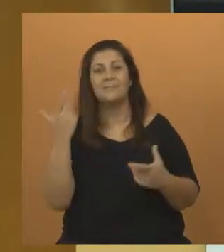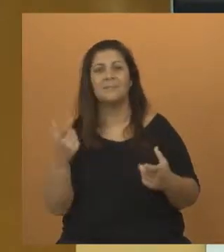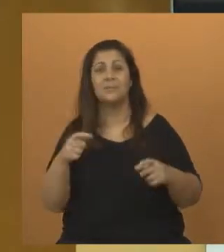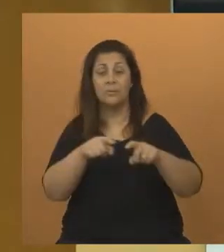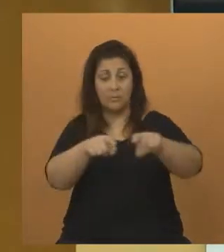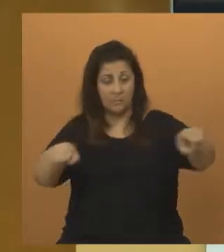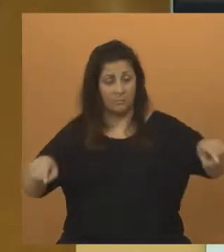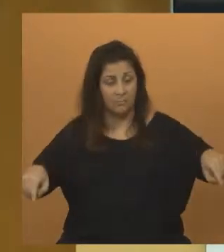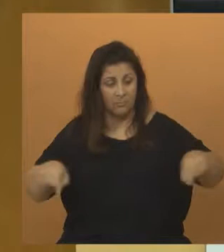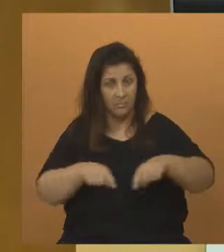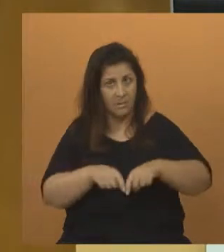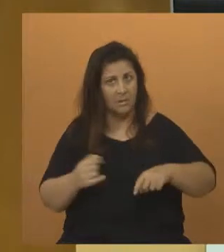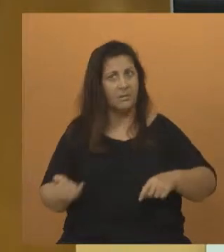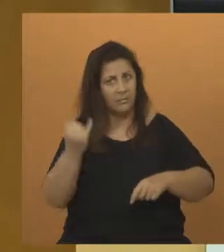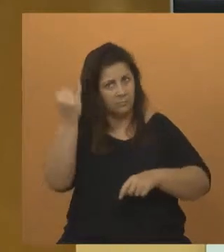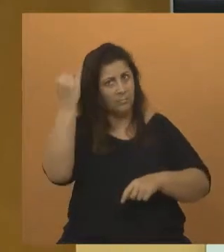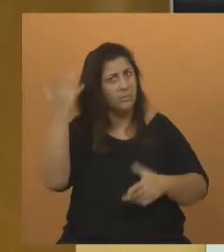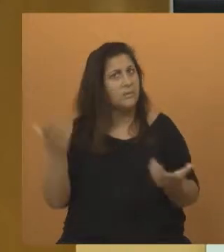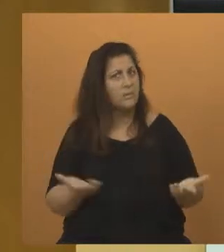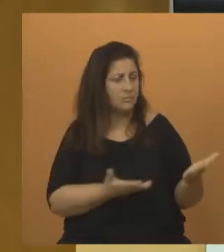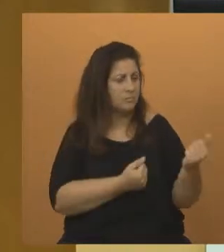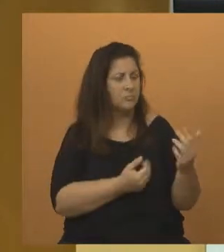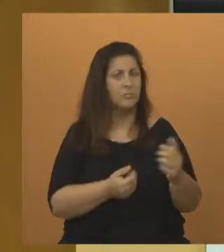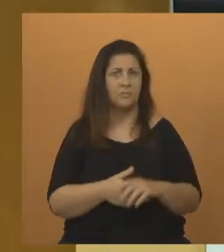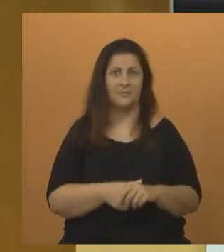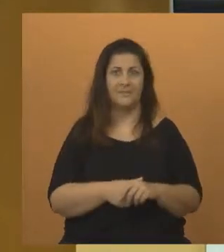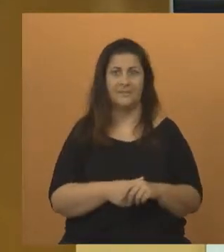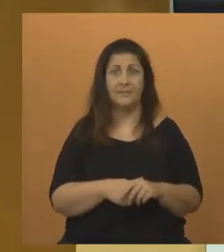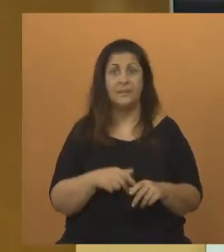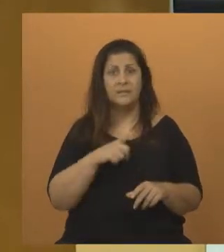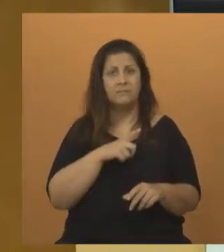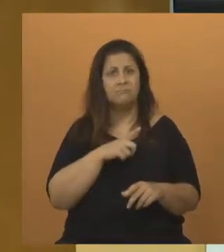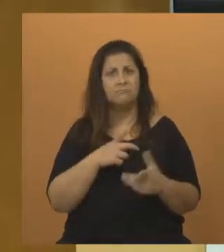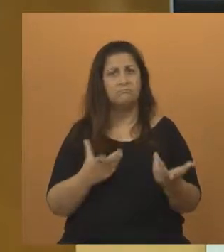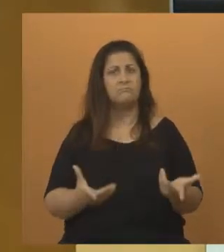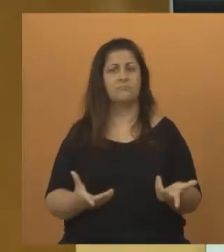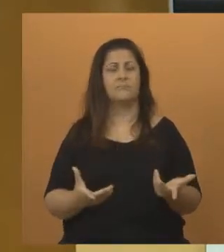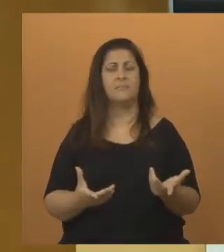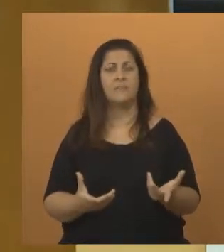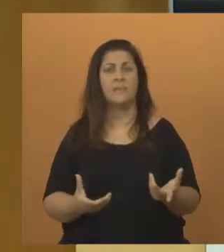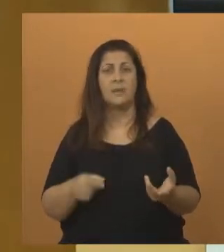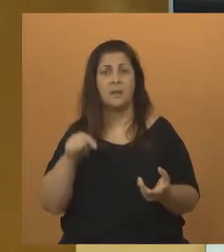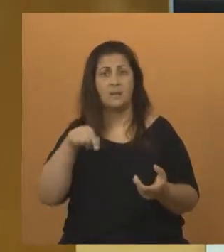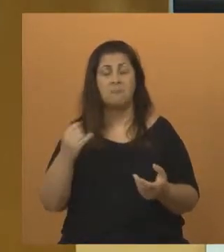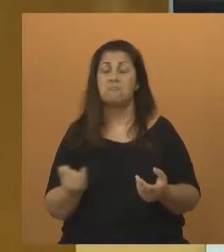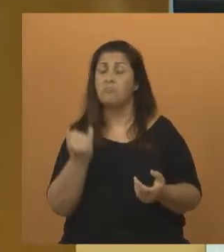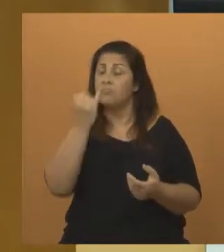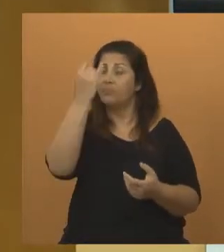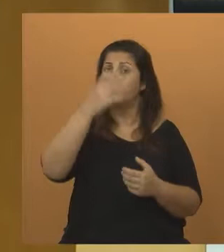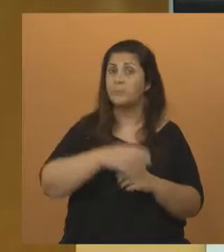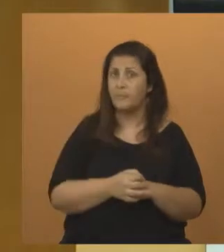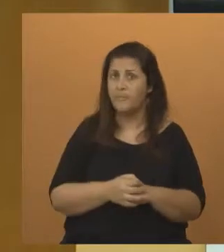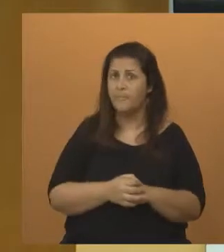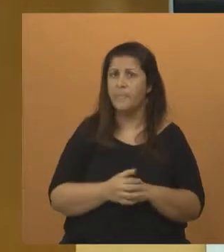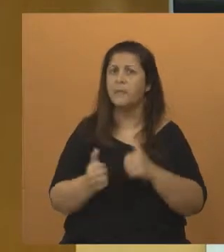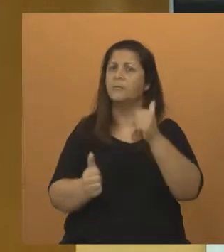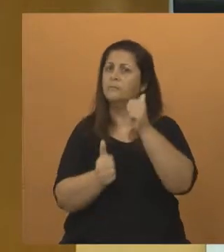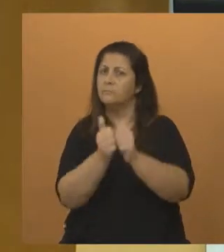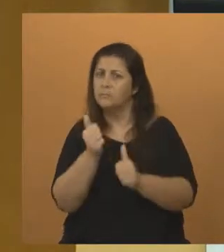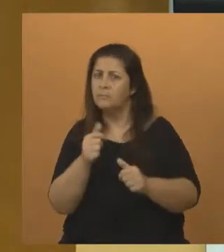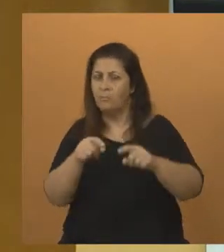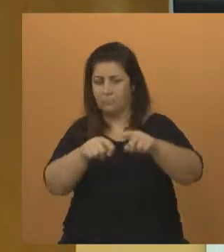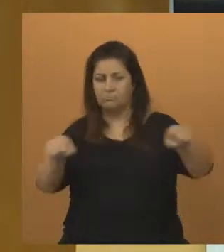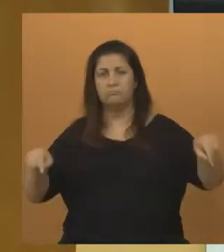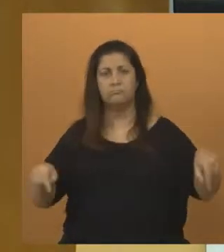cumprem uma função importante para o jovem. Nós temos uma vocação extremamente importante para o futebol de